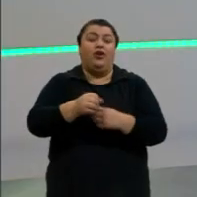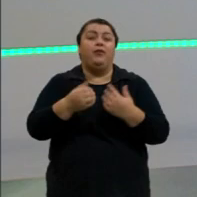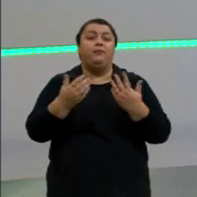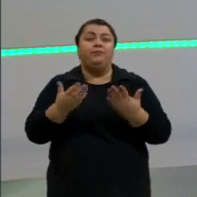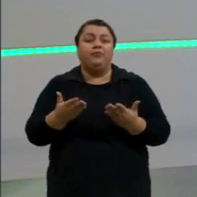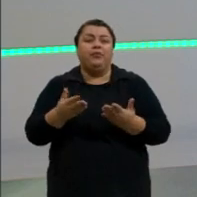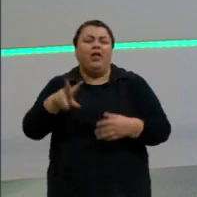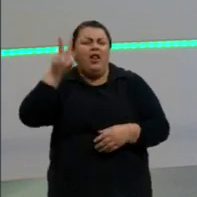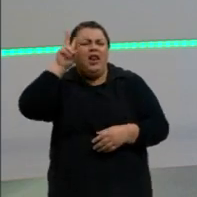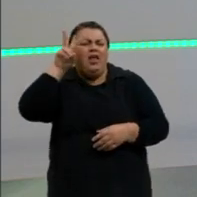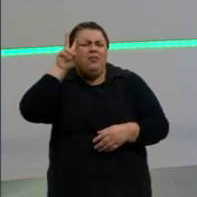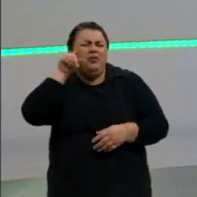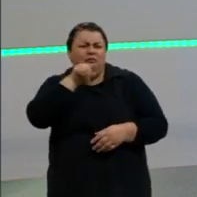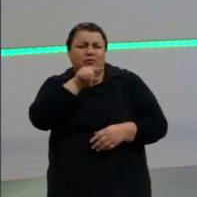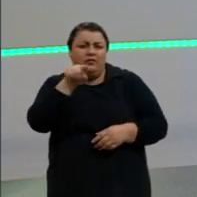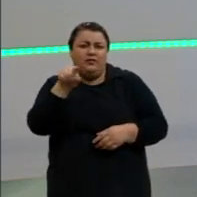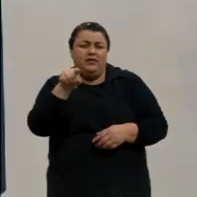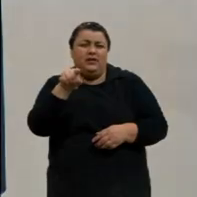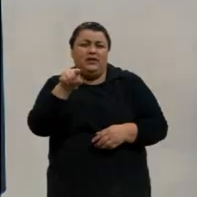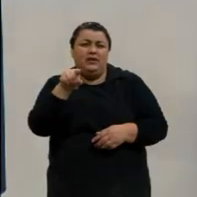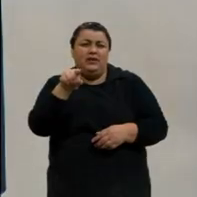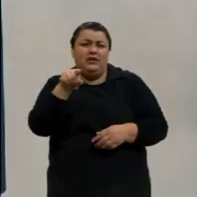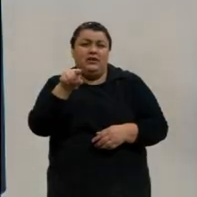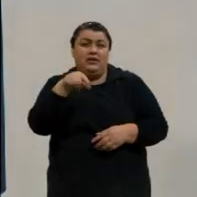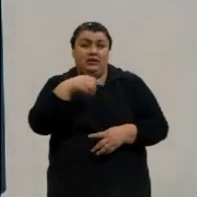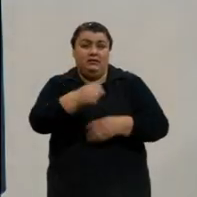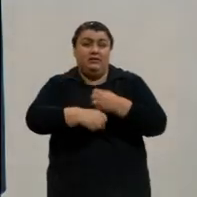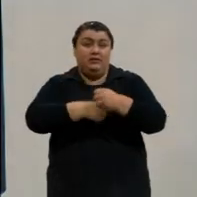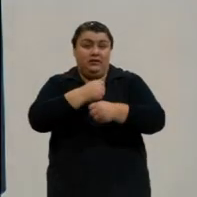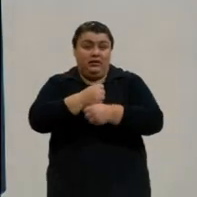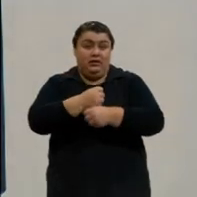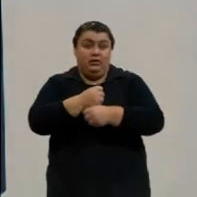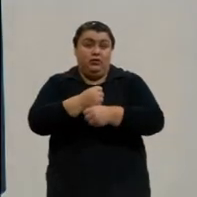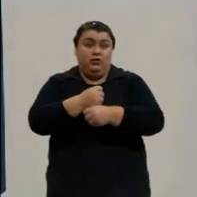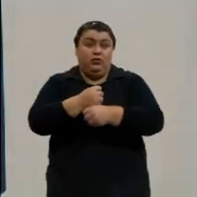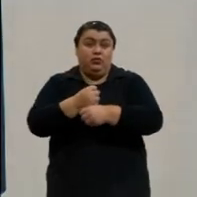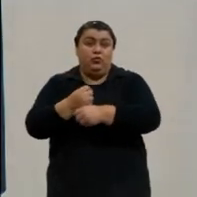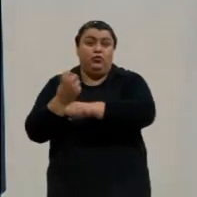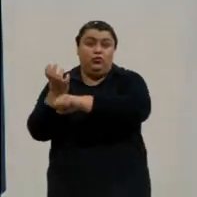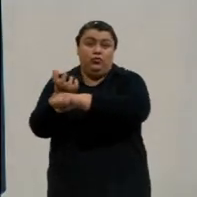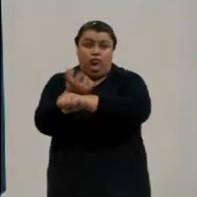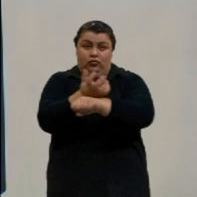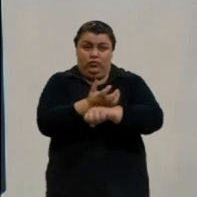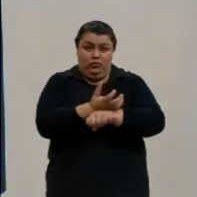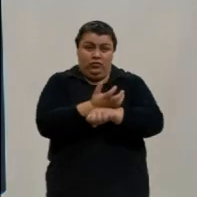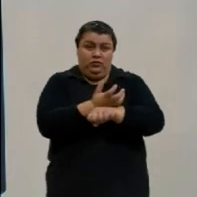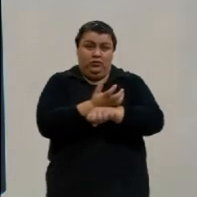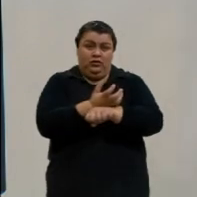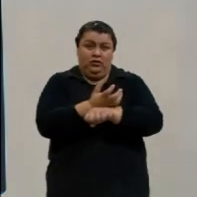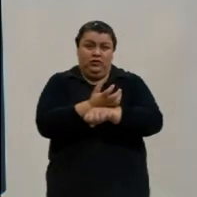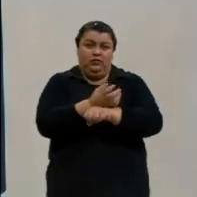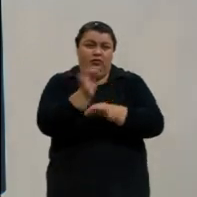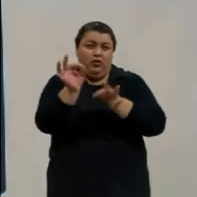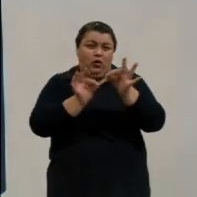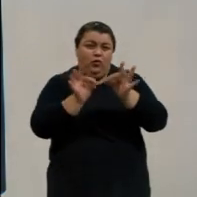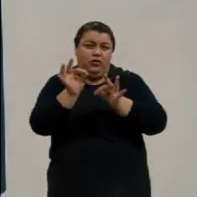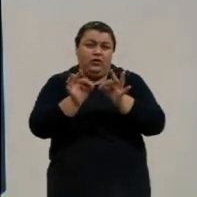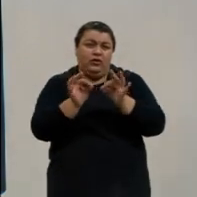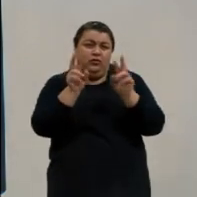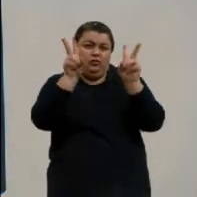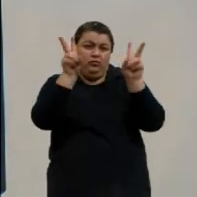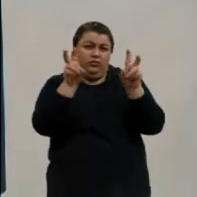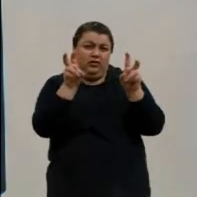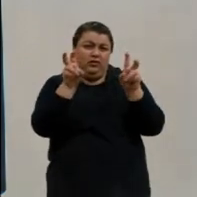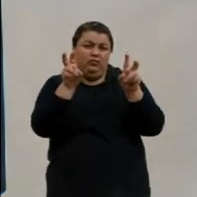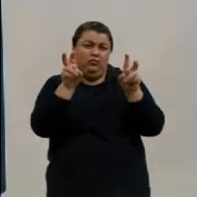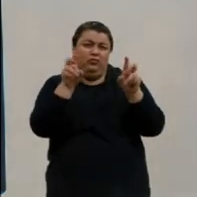e lembrando você que este ano os componentes serão a divididos é em temas